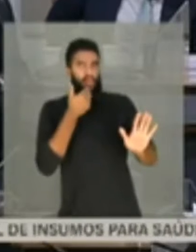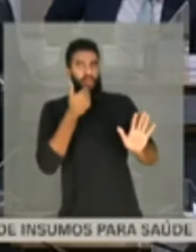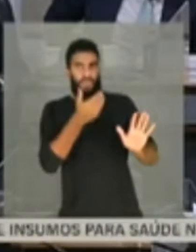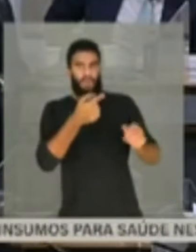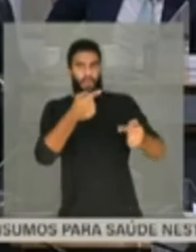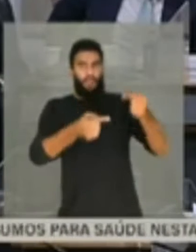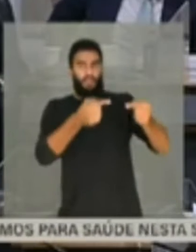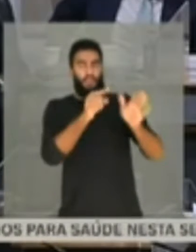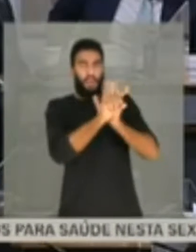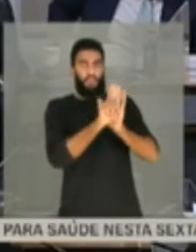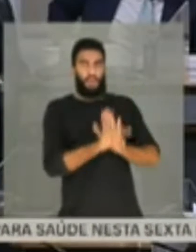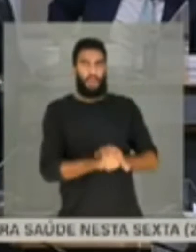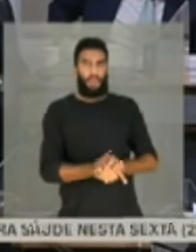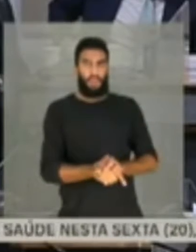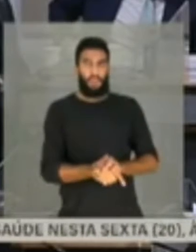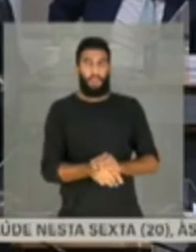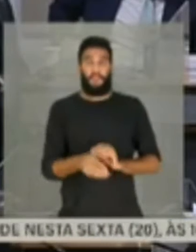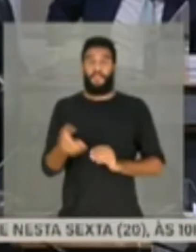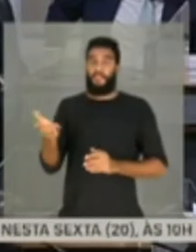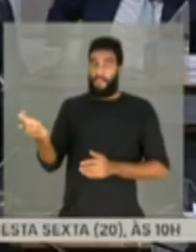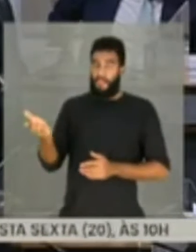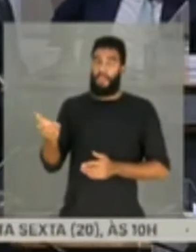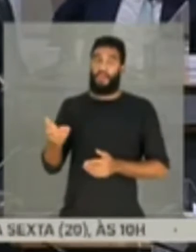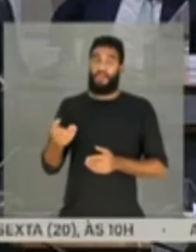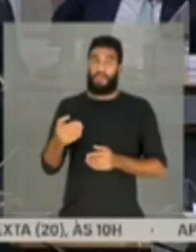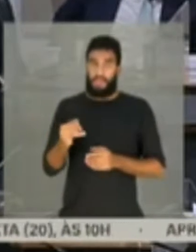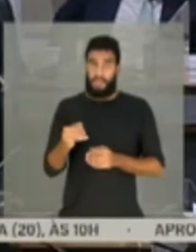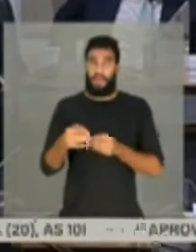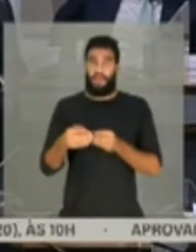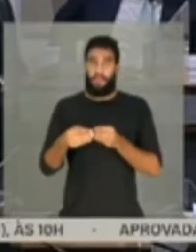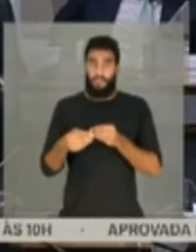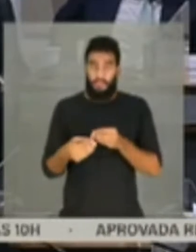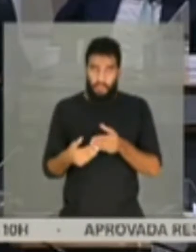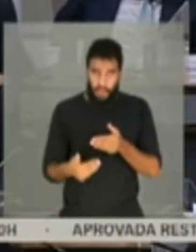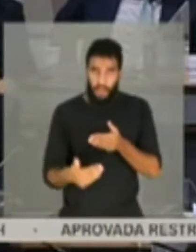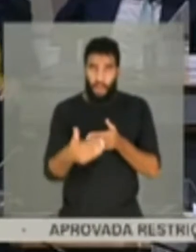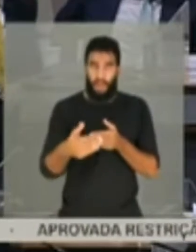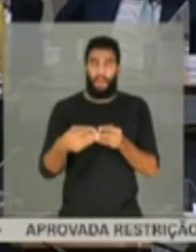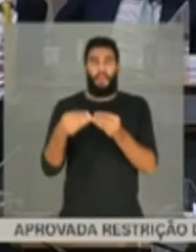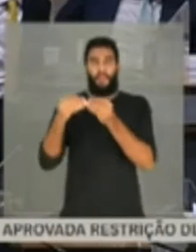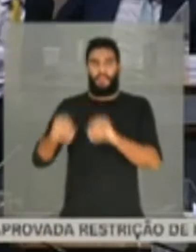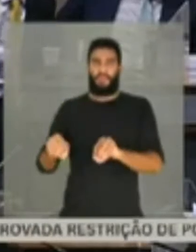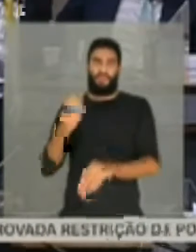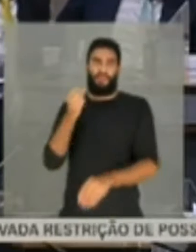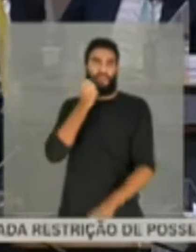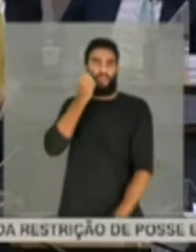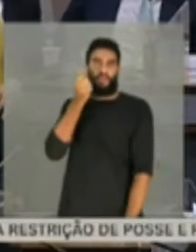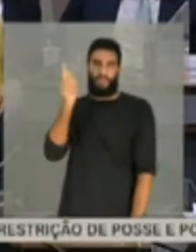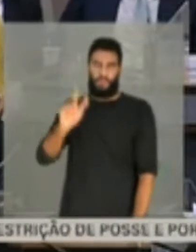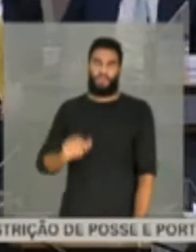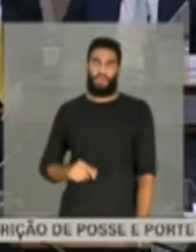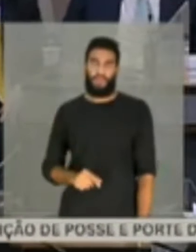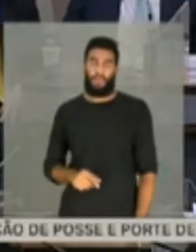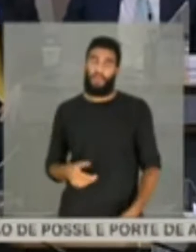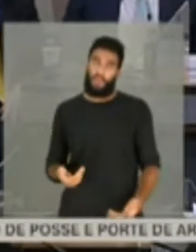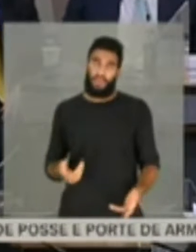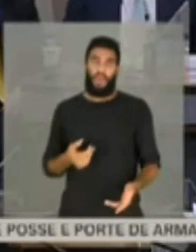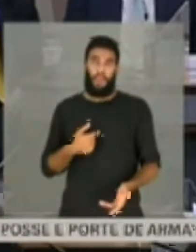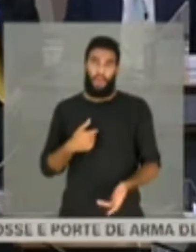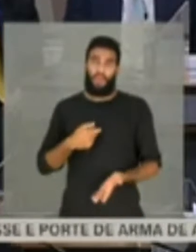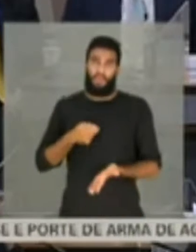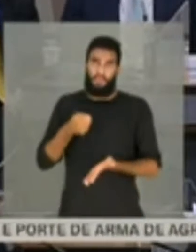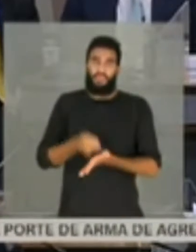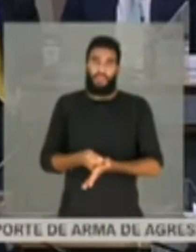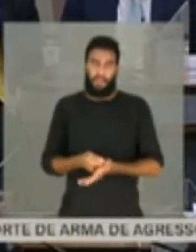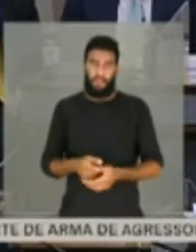pessoa que está aqui, sob não embargo, ouvir a história de novo. senador Marcos, se Vossa vez. Excelência se estender mais, prejudicará os demais colegas. Vou concluir, senhor Então, presidente.